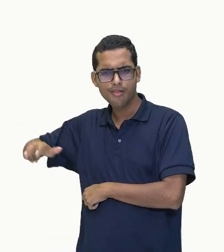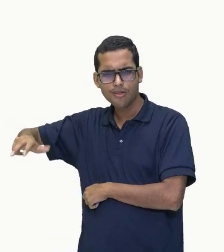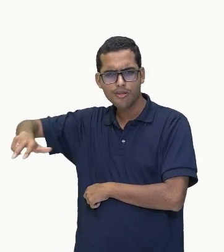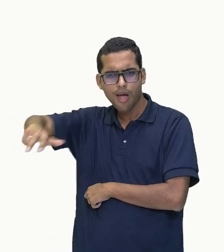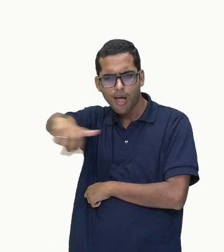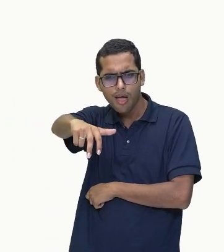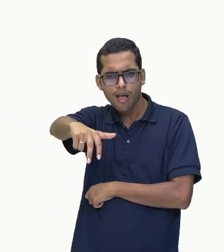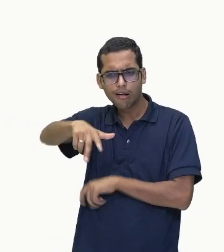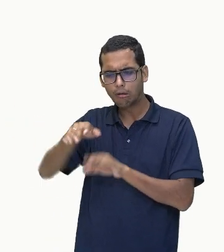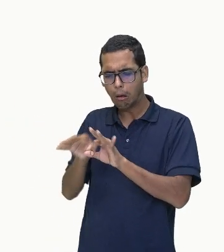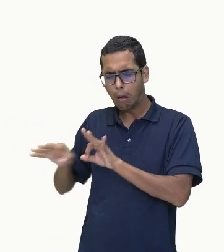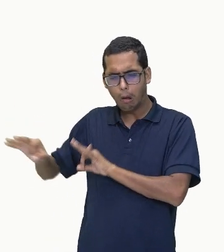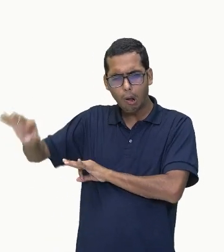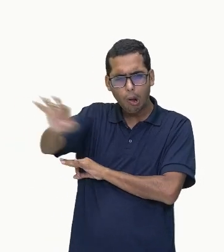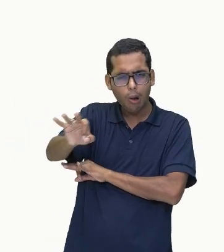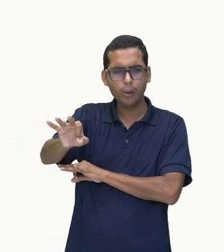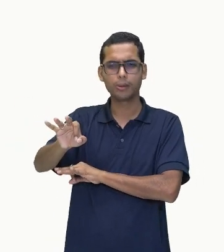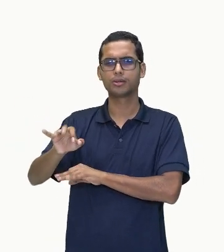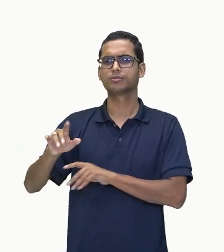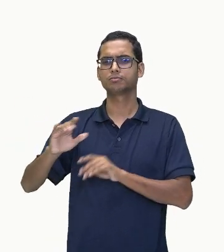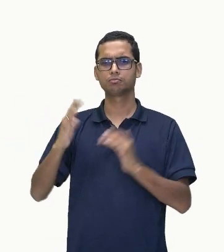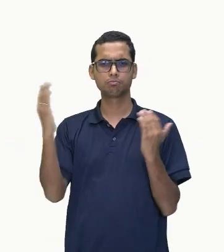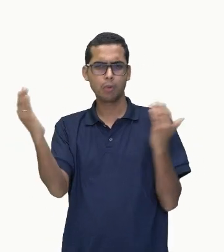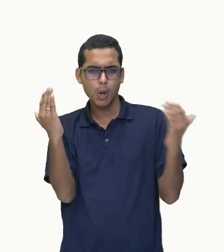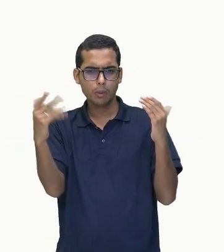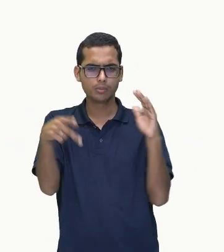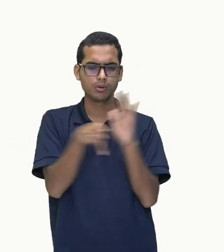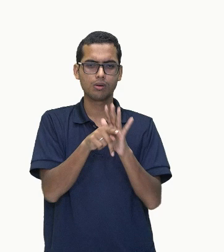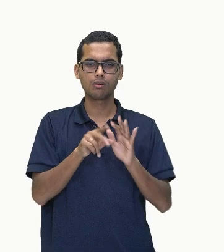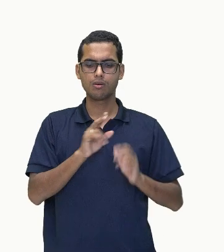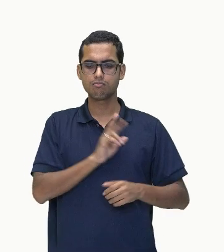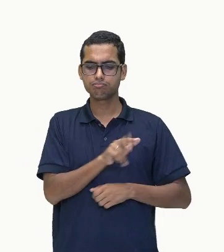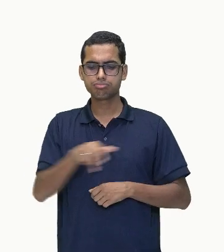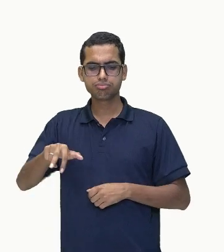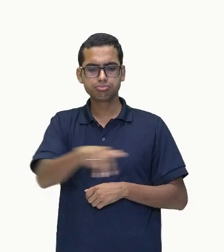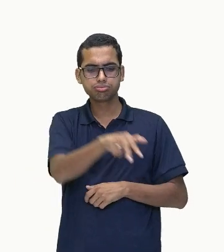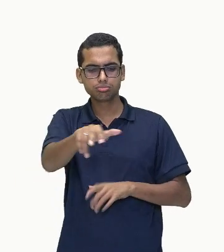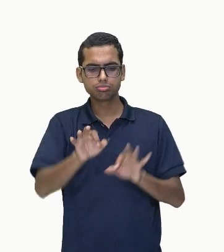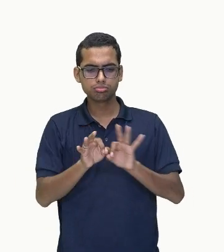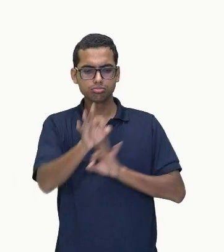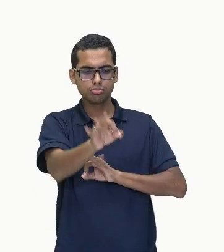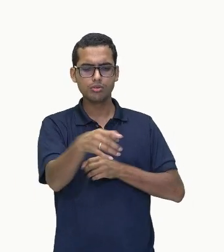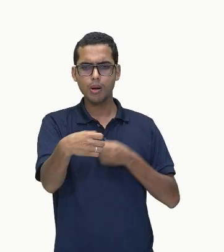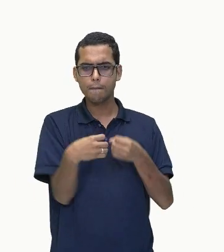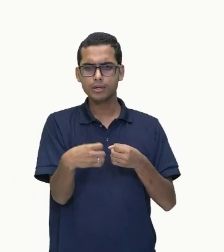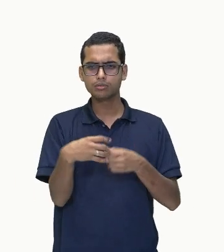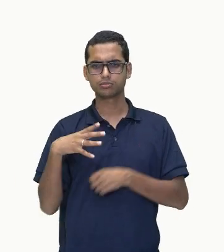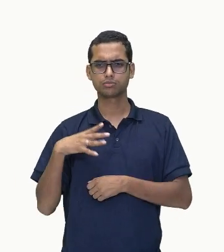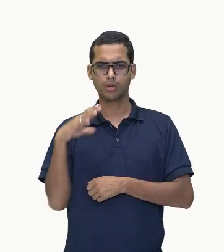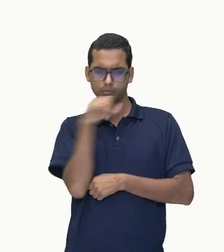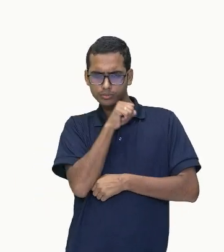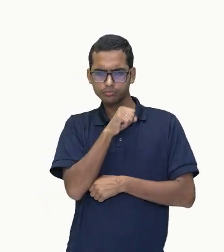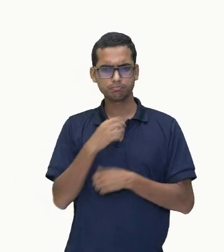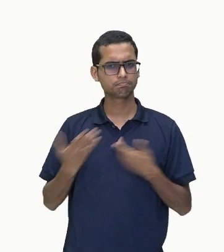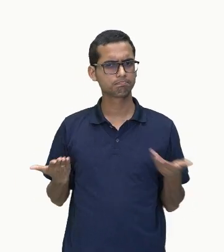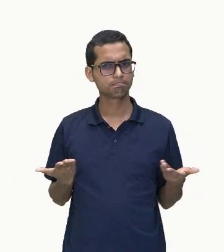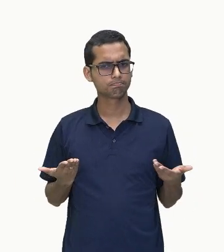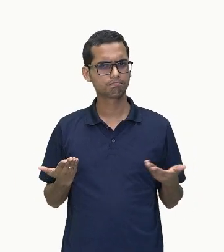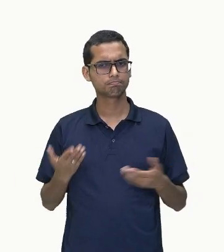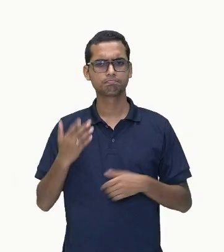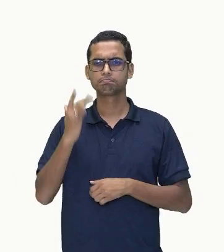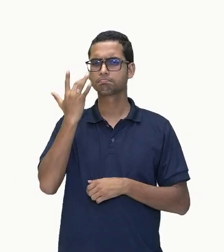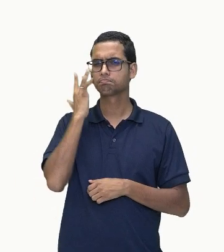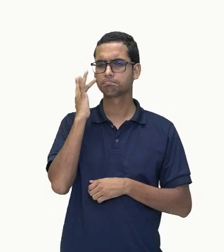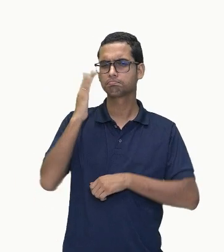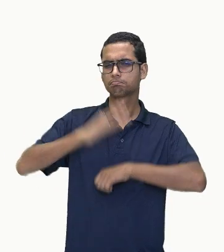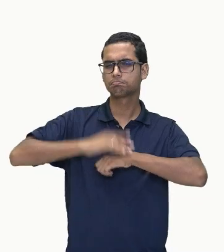outro trajeto vindo aqui por dentro, né, fazendo essa volta aqui, o que você acha?